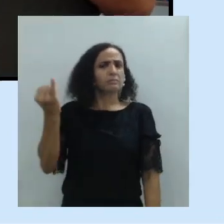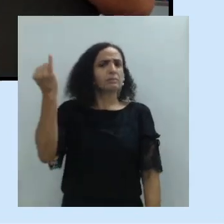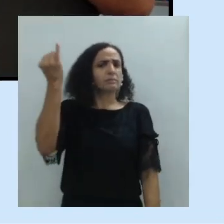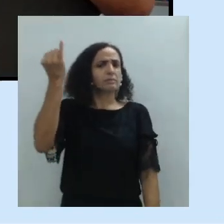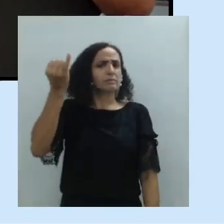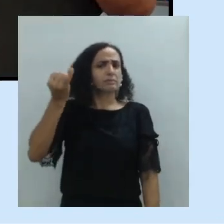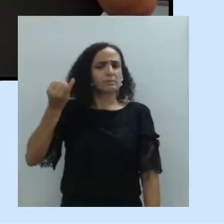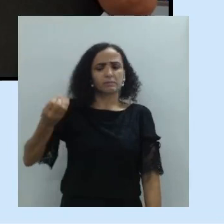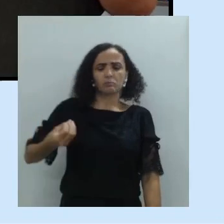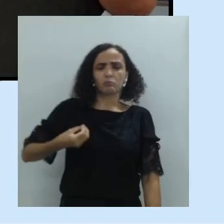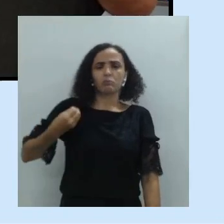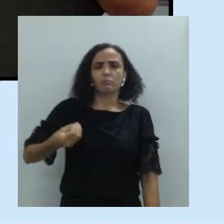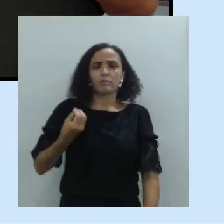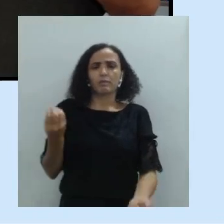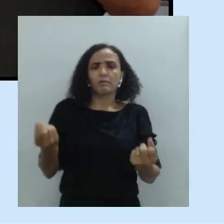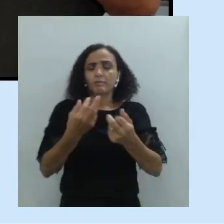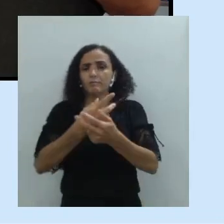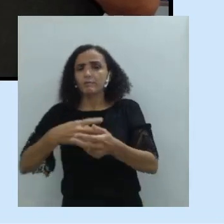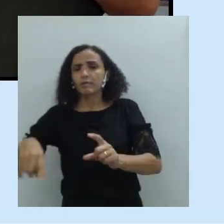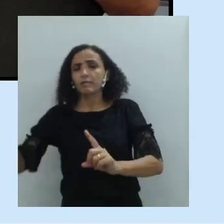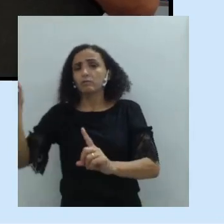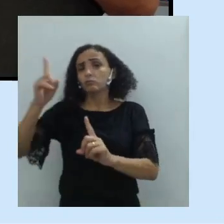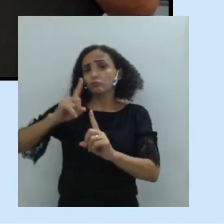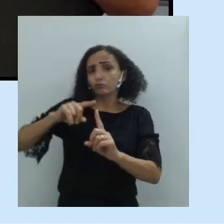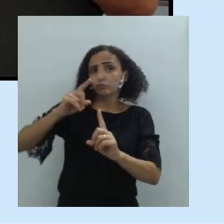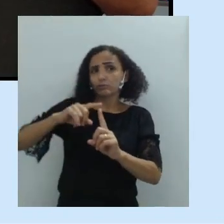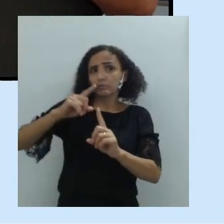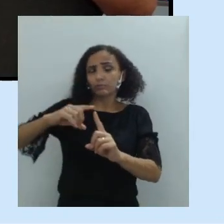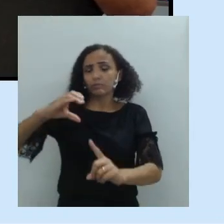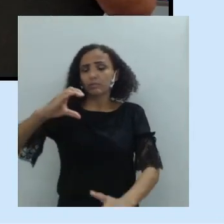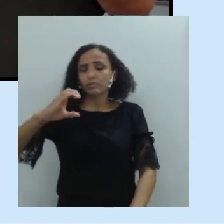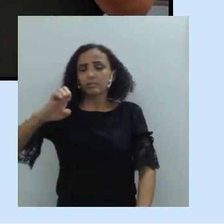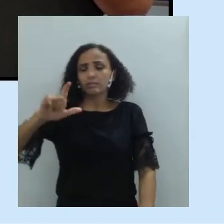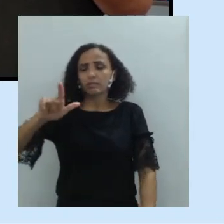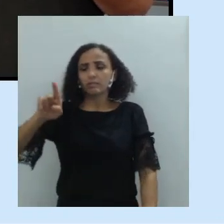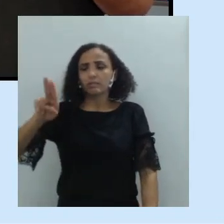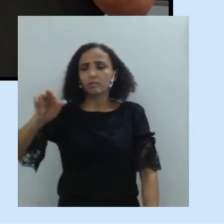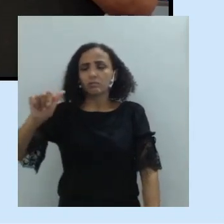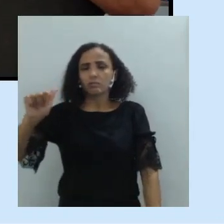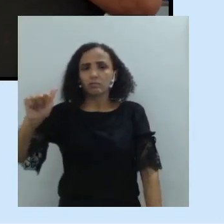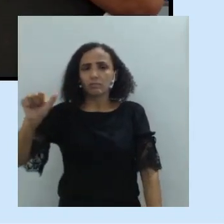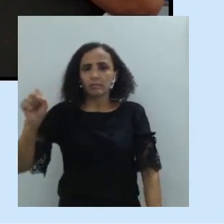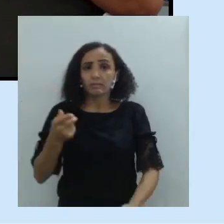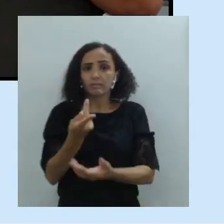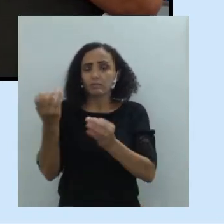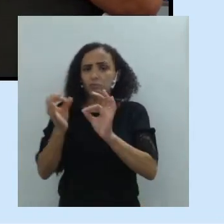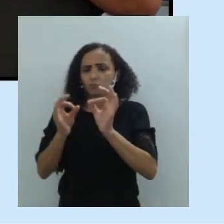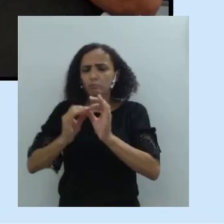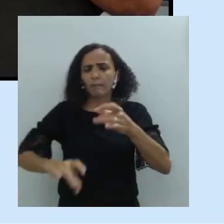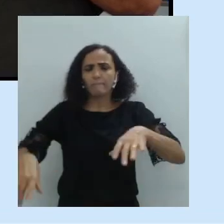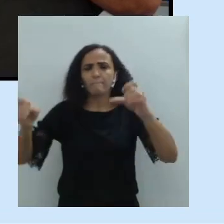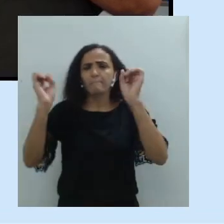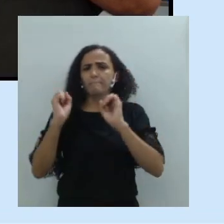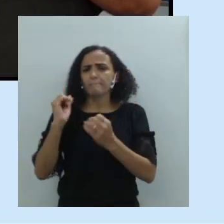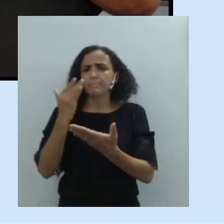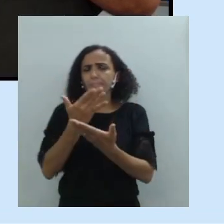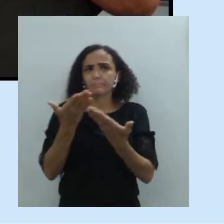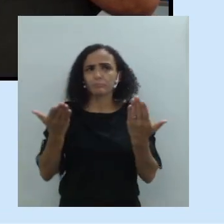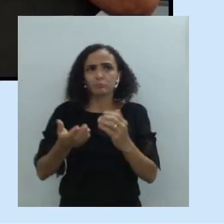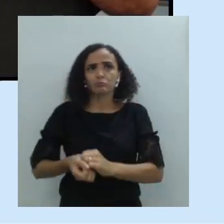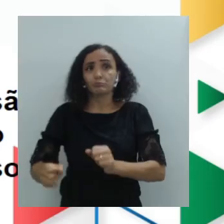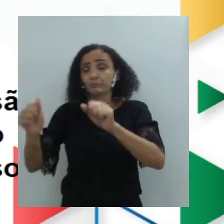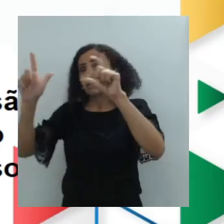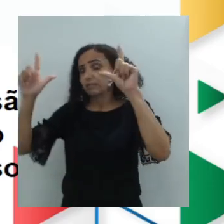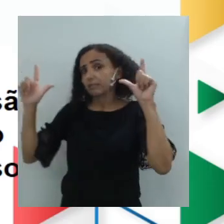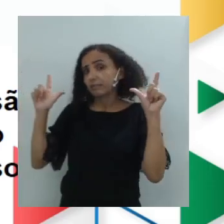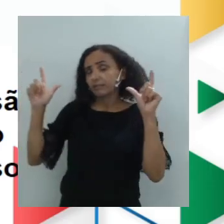dela. Existem vários tipos de células, cada uma com a sua função específica. Tá certo? Vamos lá, na